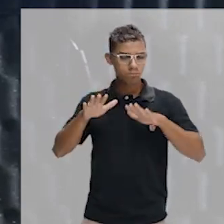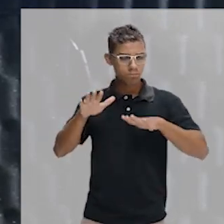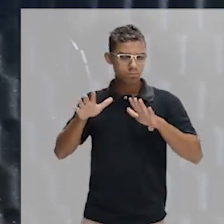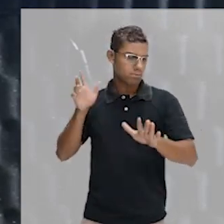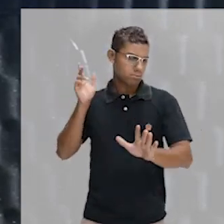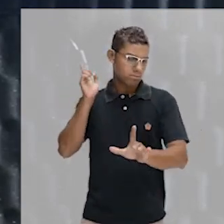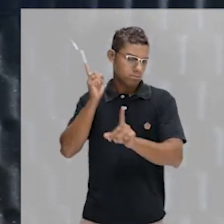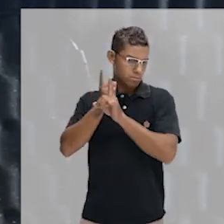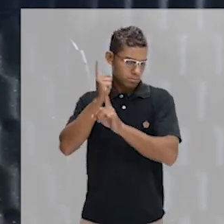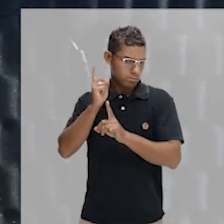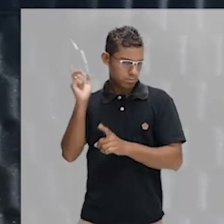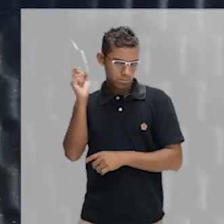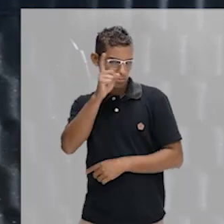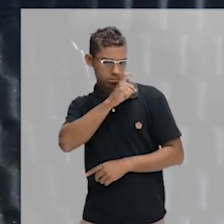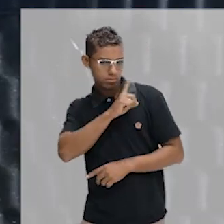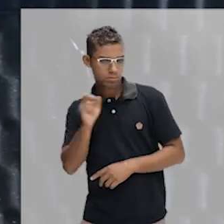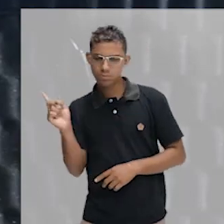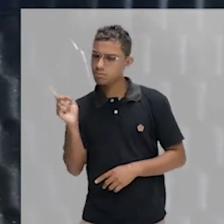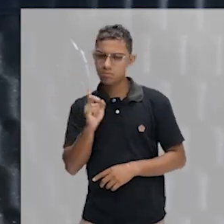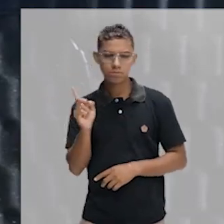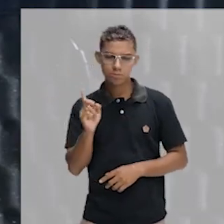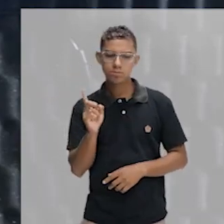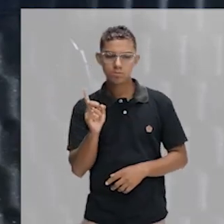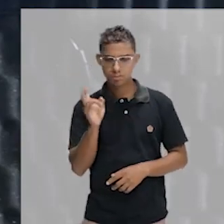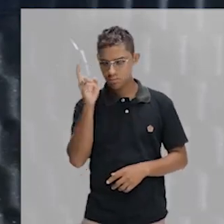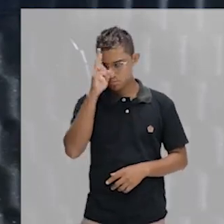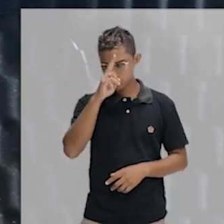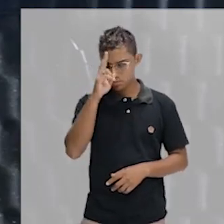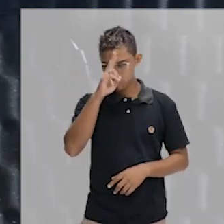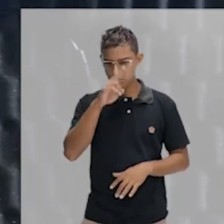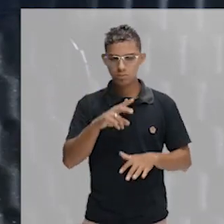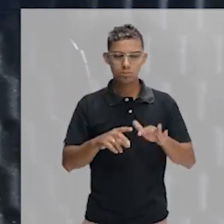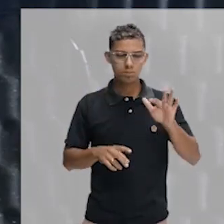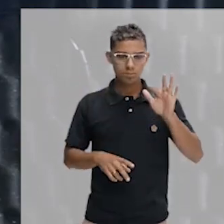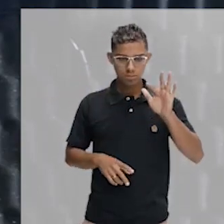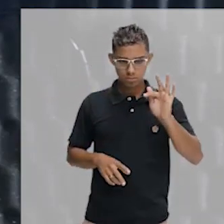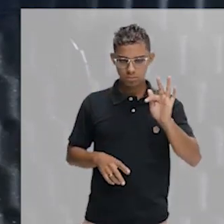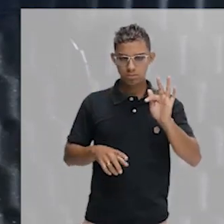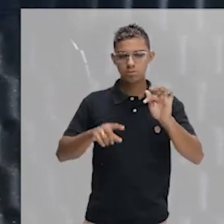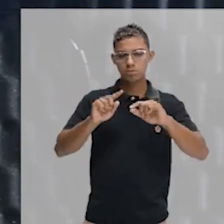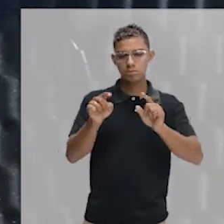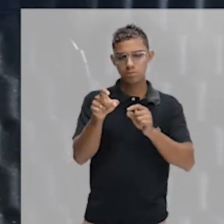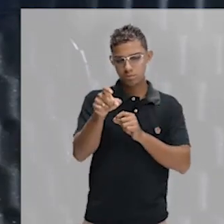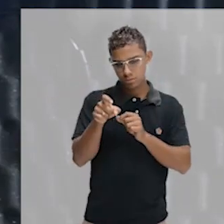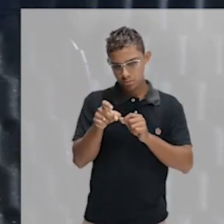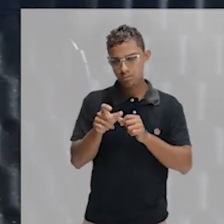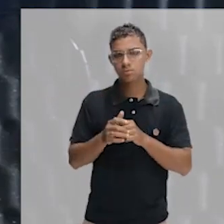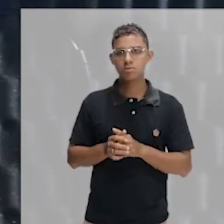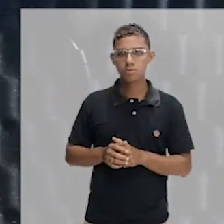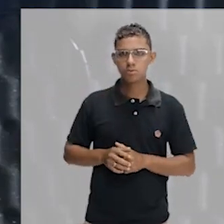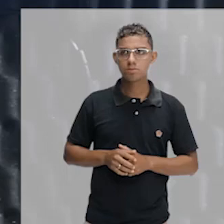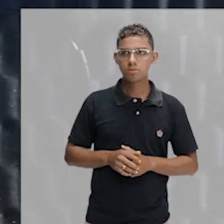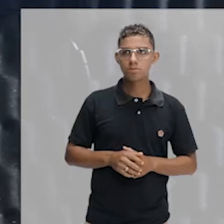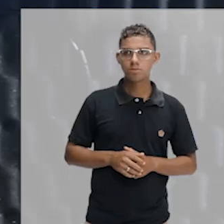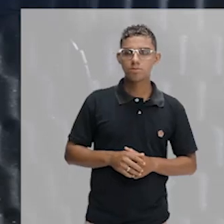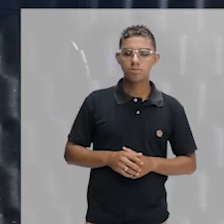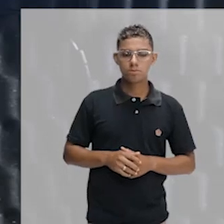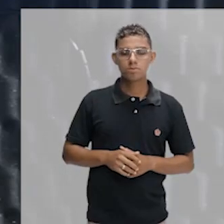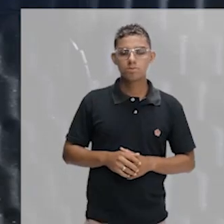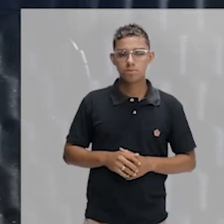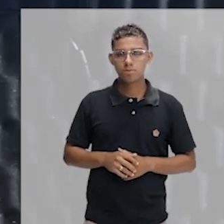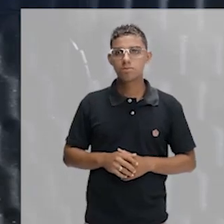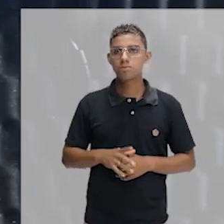par ordenado não desde que você lembre que o f de x corresponde ao Y Quando você bota essas informações no plano cartesiano